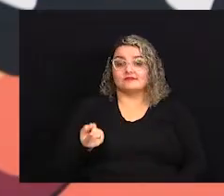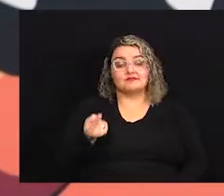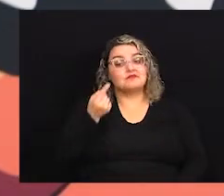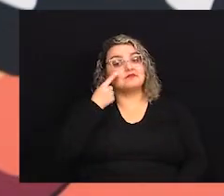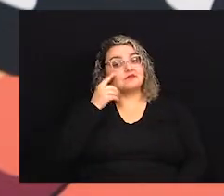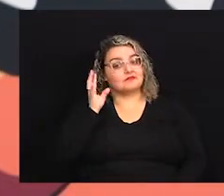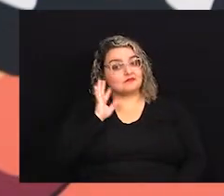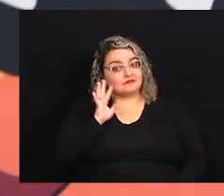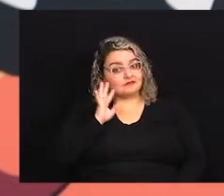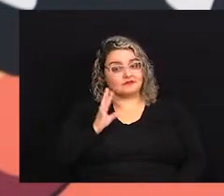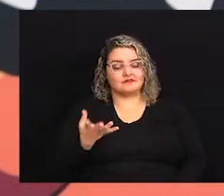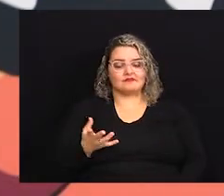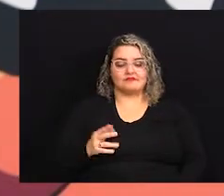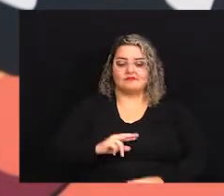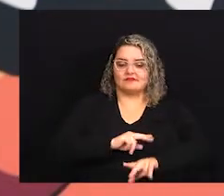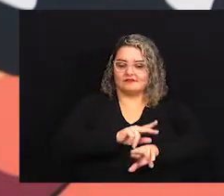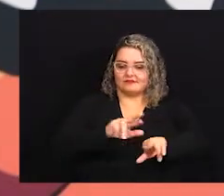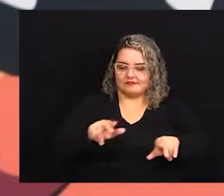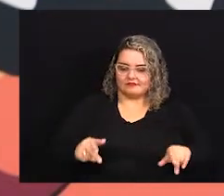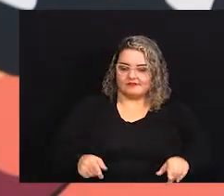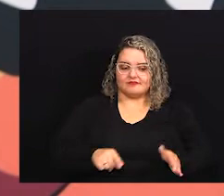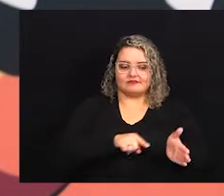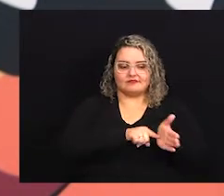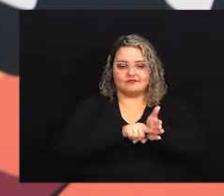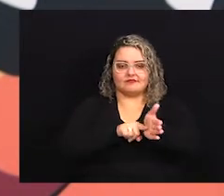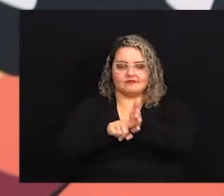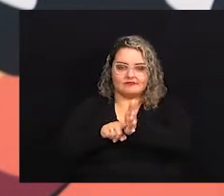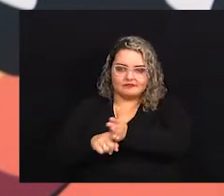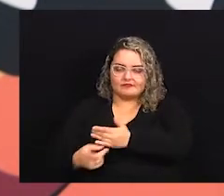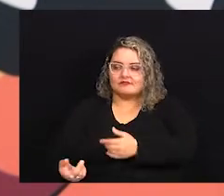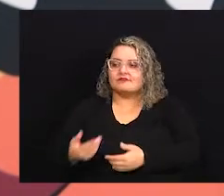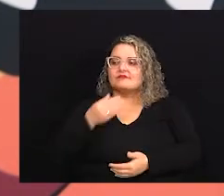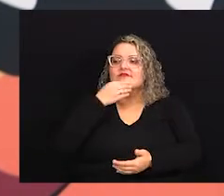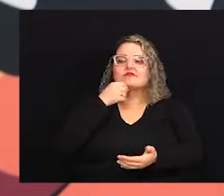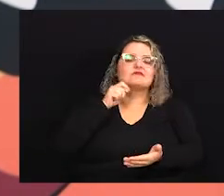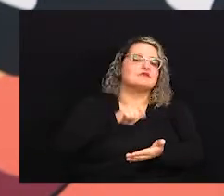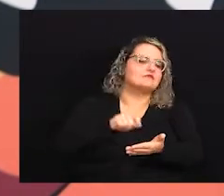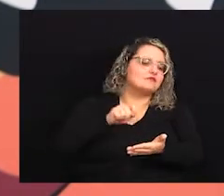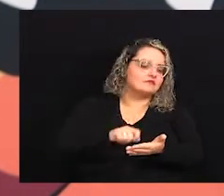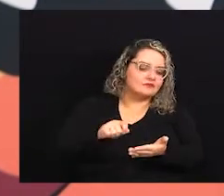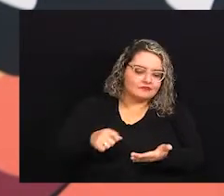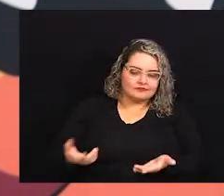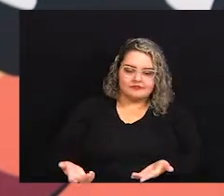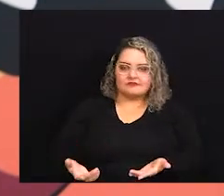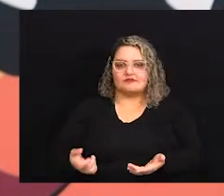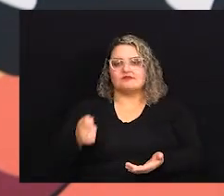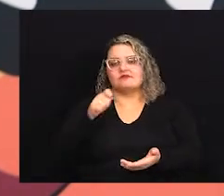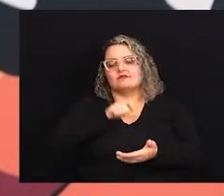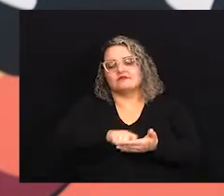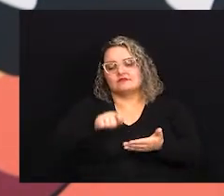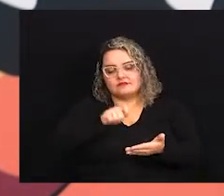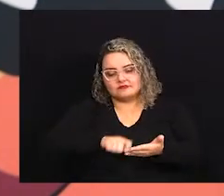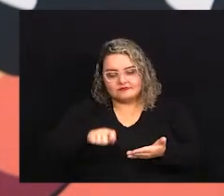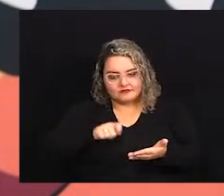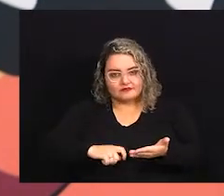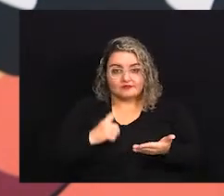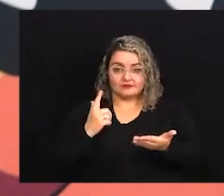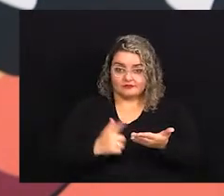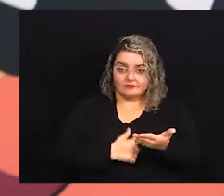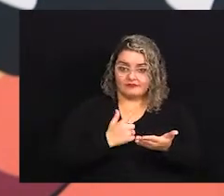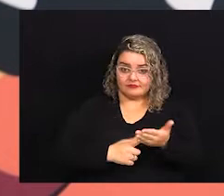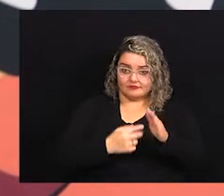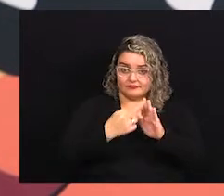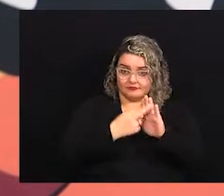só que interessante, nós já entrevistamos aqui no Universo Épico autores que escreveram seus